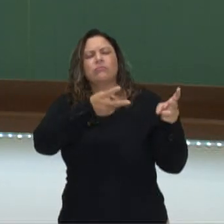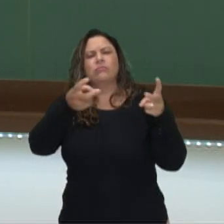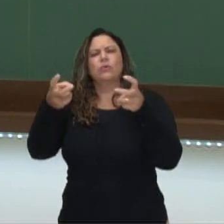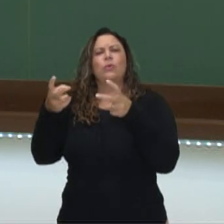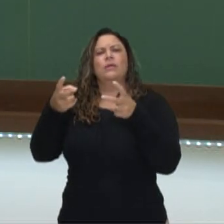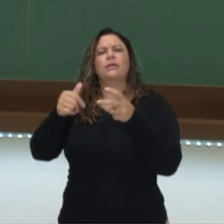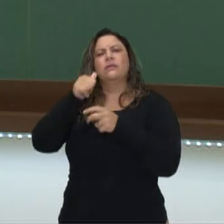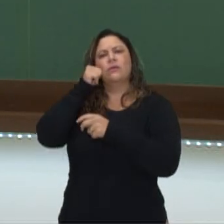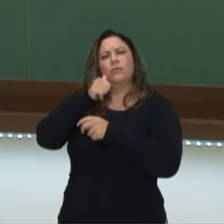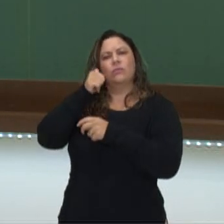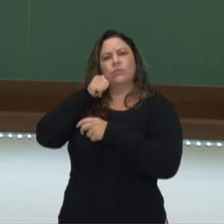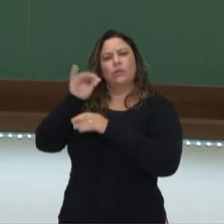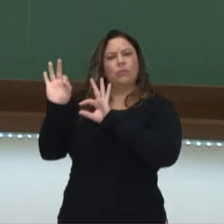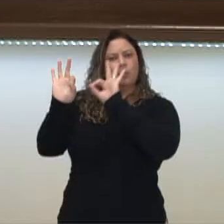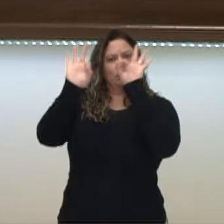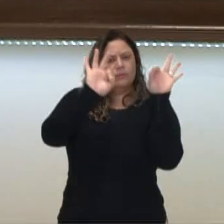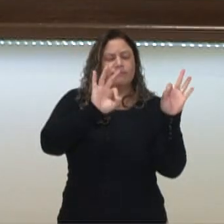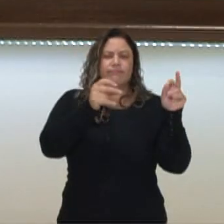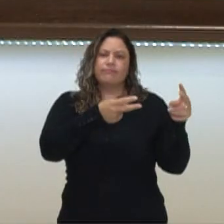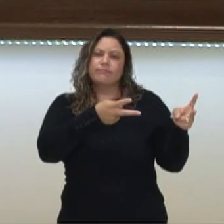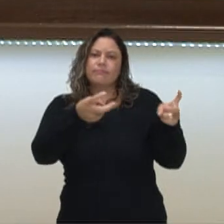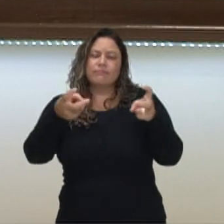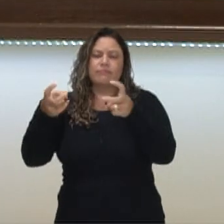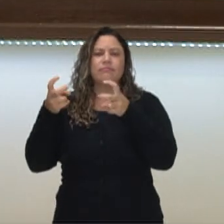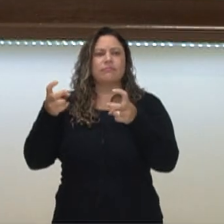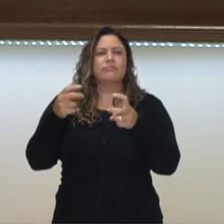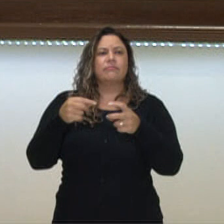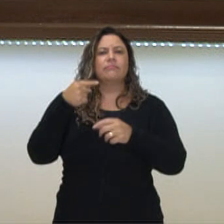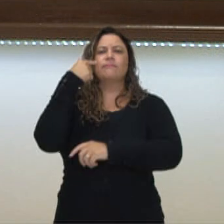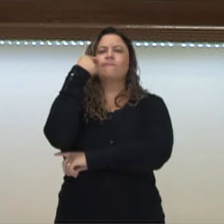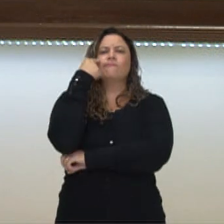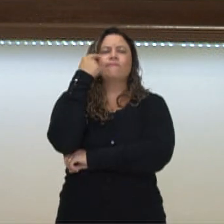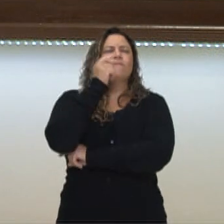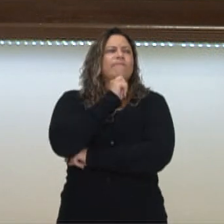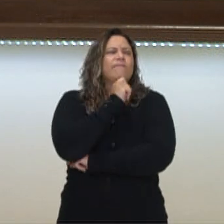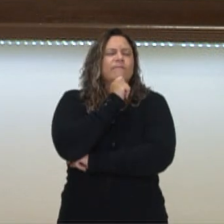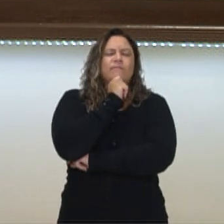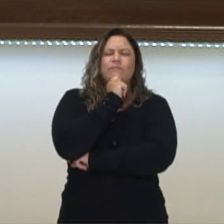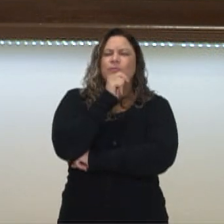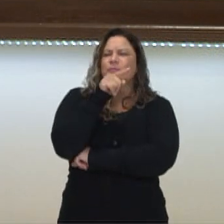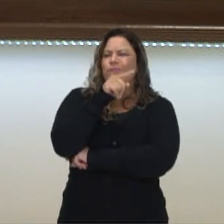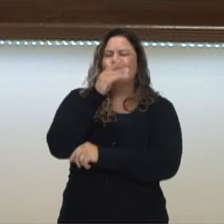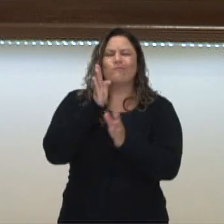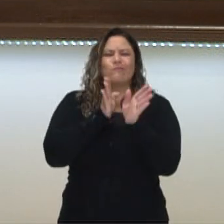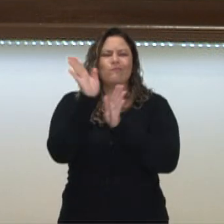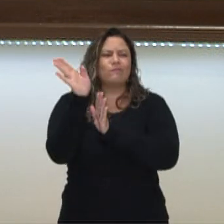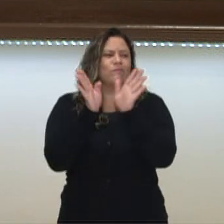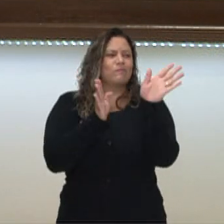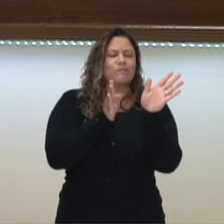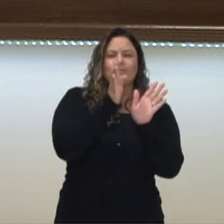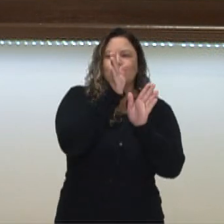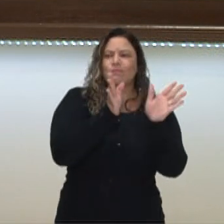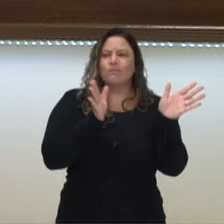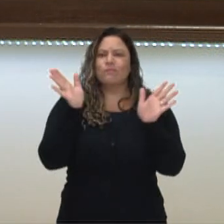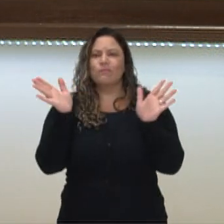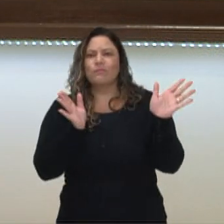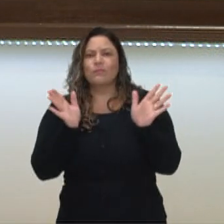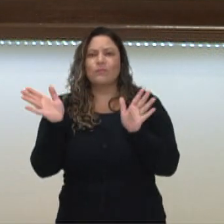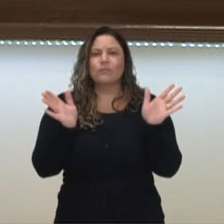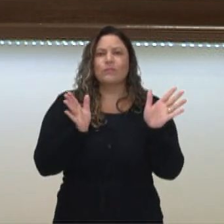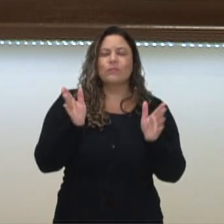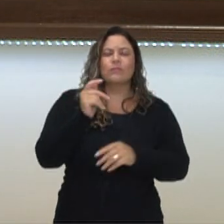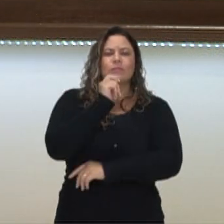gente consegue perceber que ela está ali, né, tomando decisão, qual caminho seguir. Ela está ali, né,